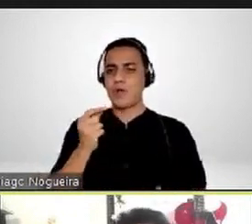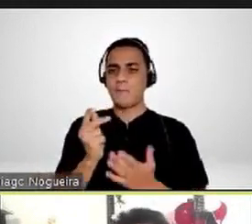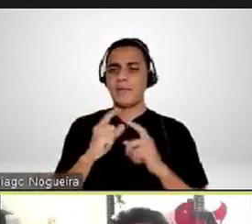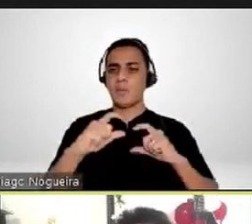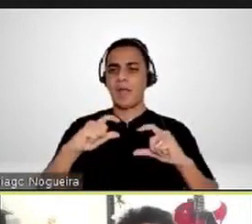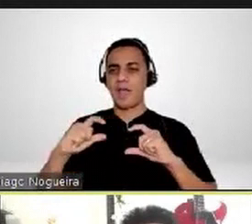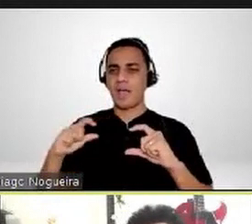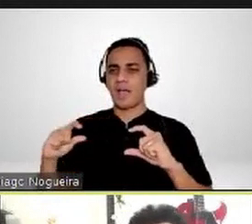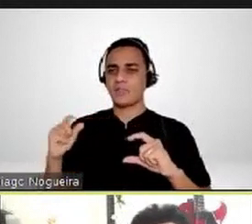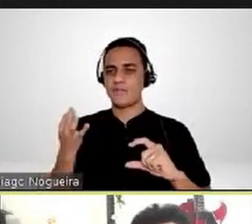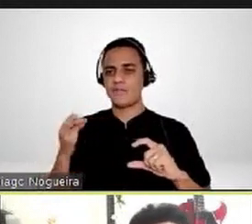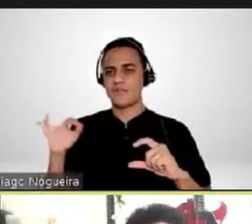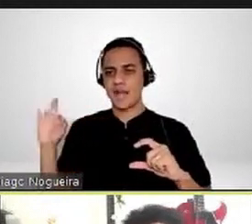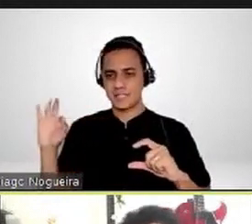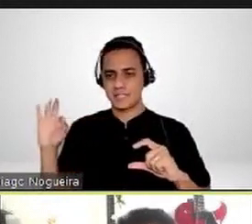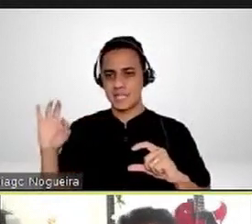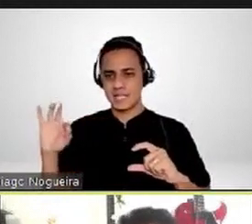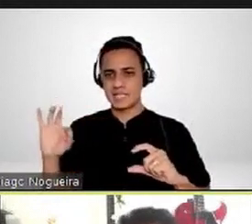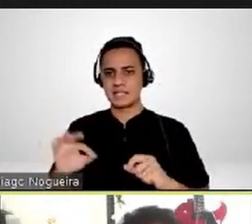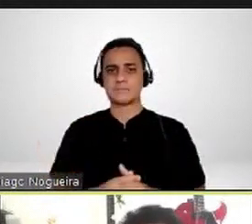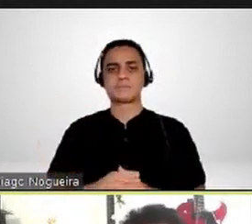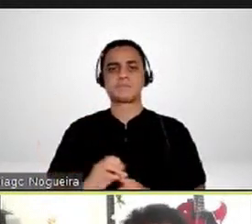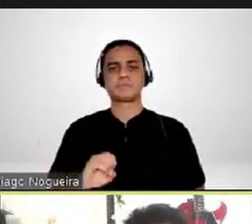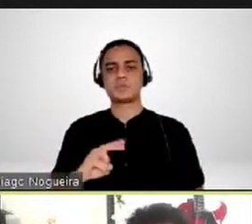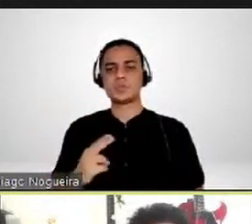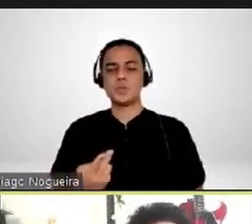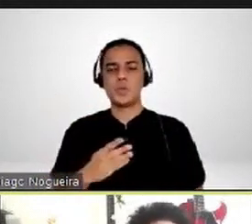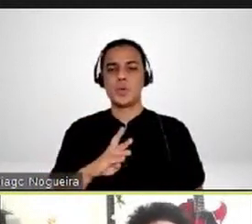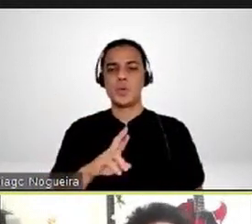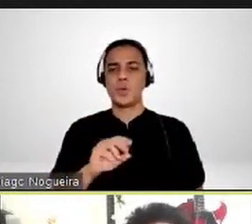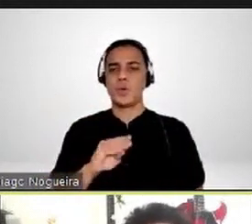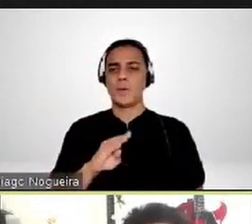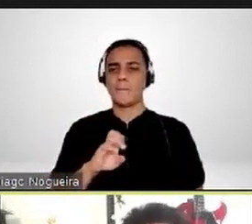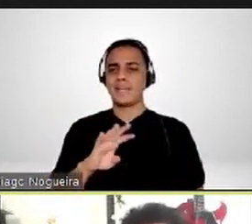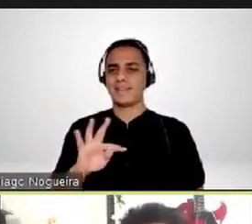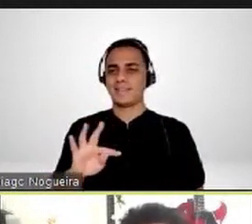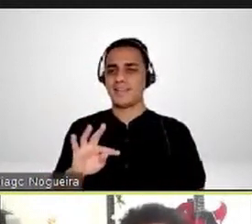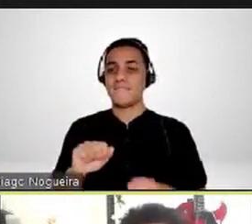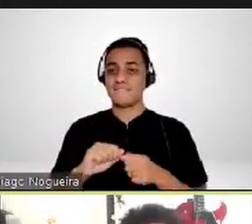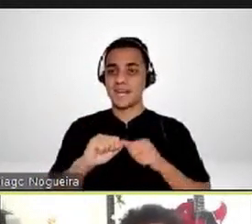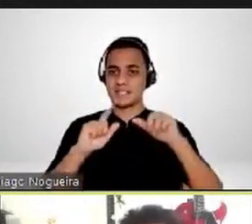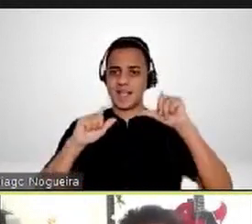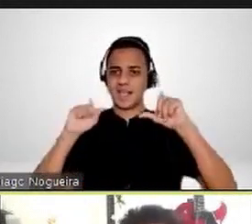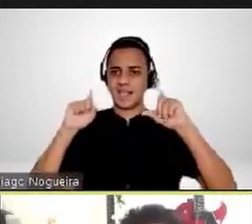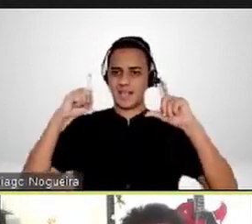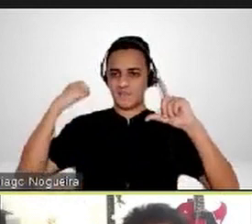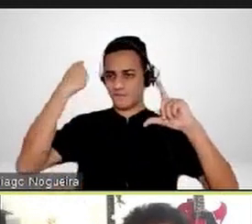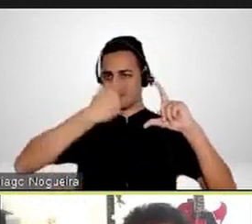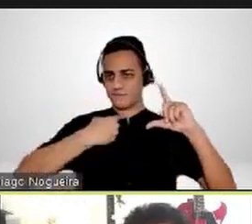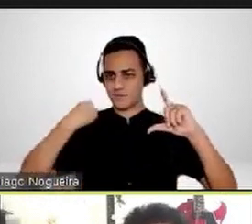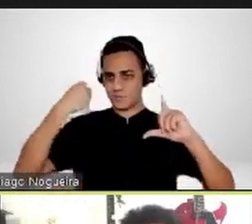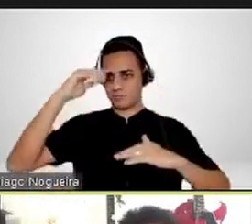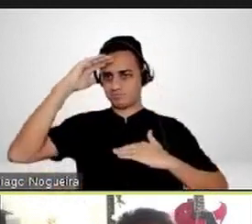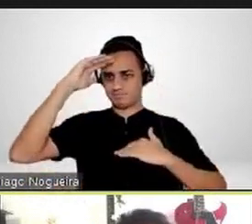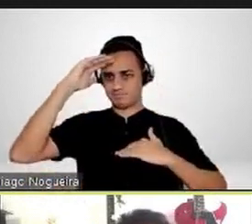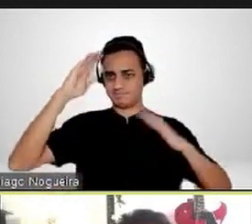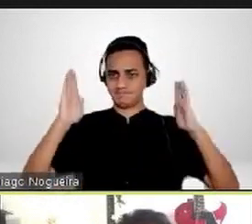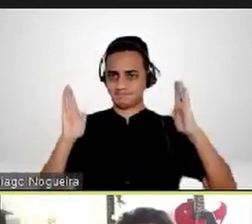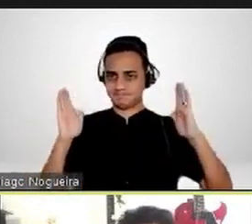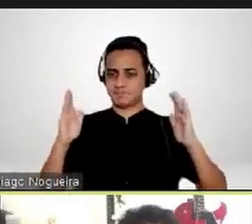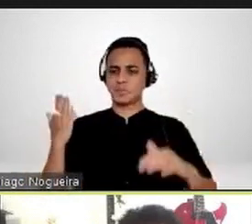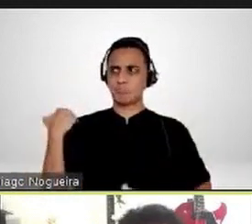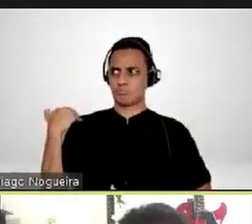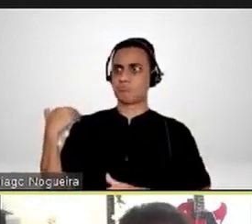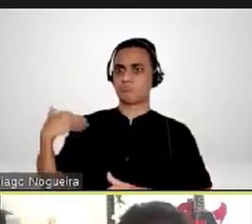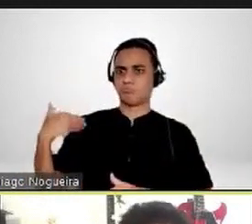ou o Robert Crumb, que faz retratos, sobretudo nos momentos mais recentes, nas últimas décadas, que